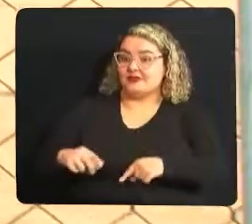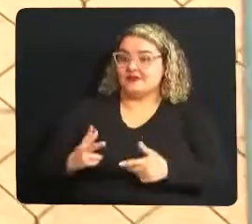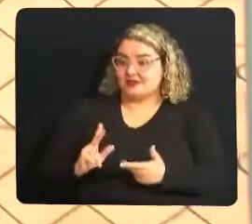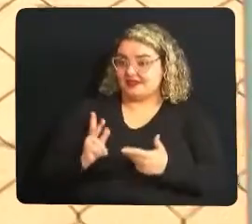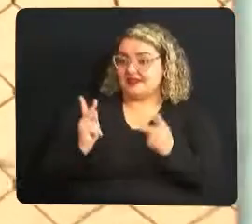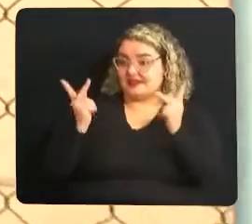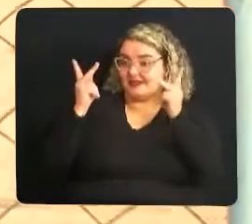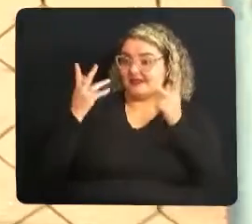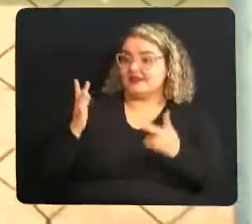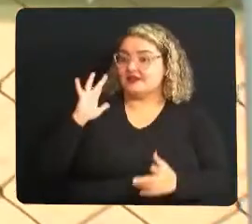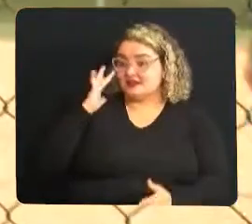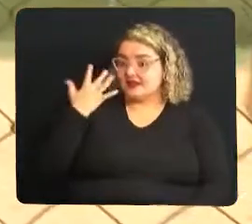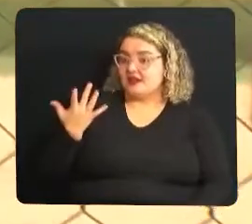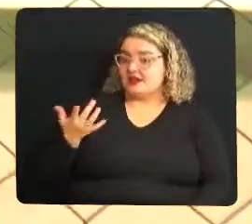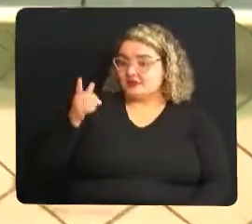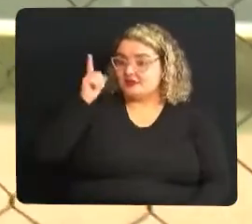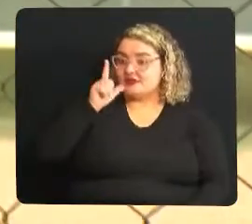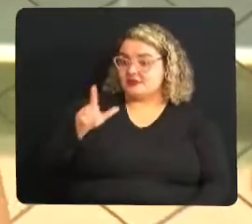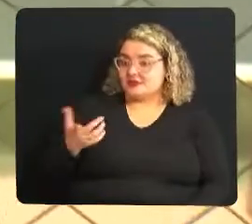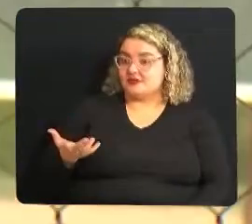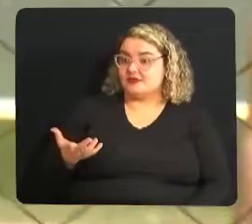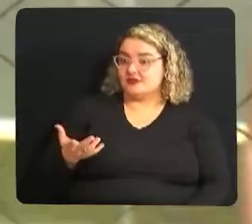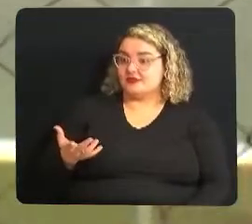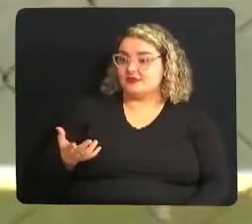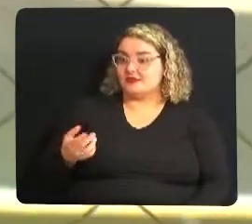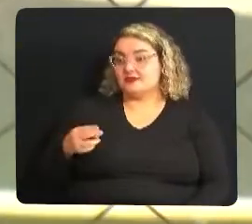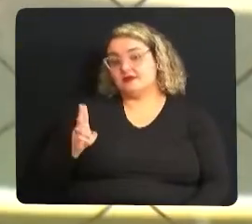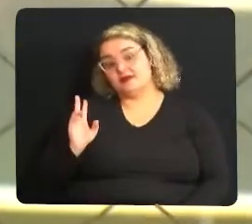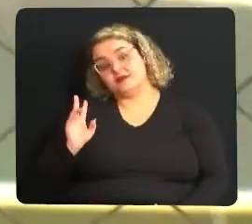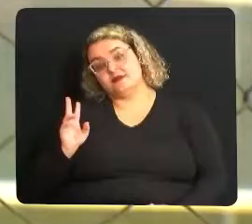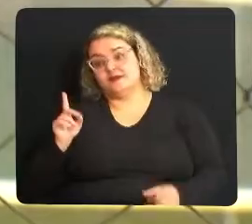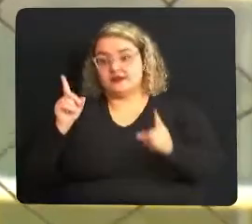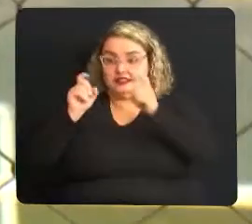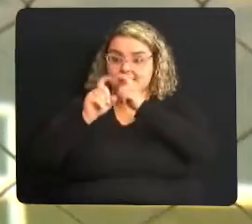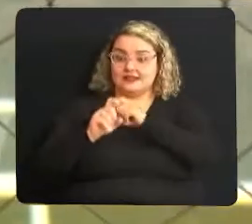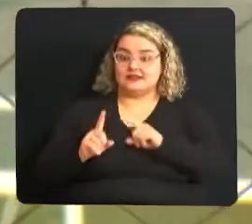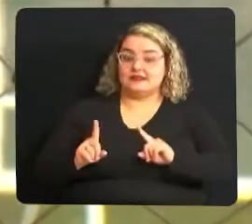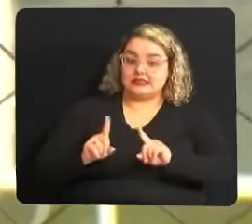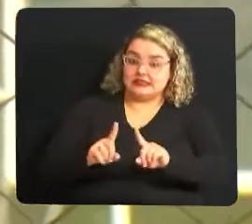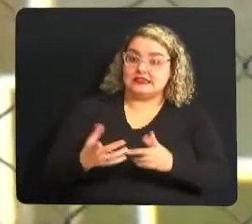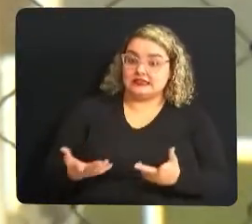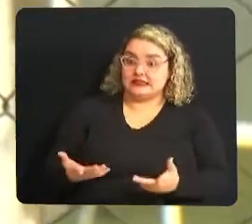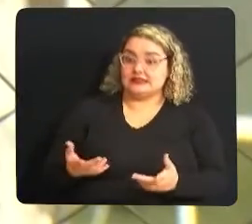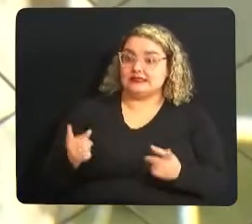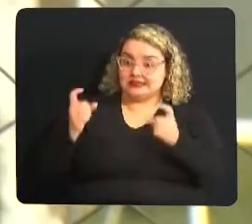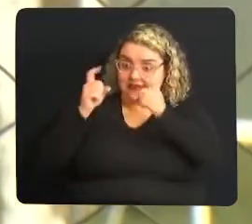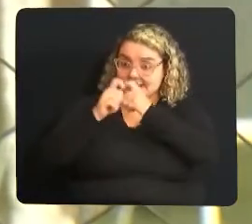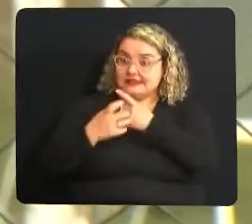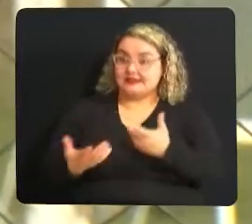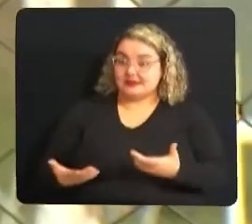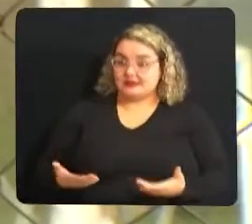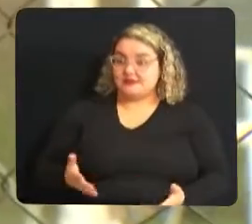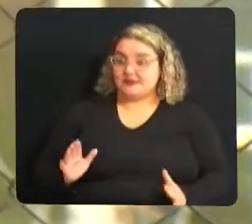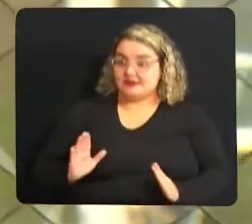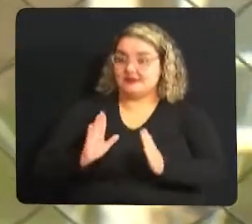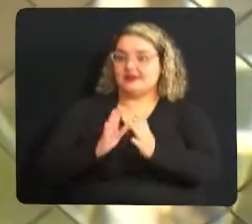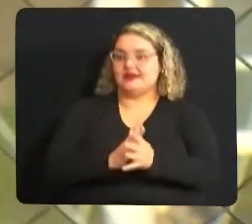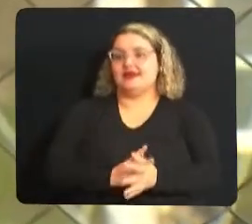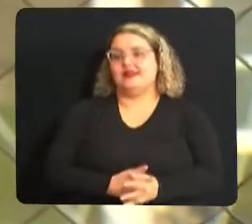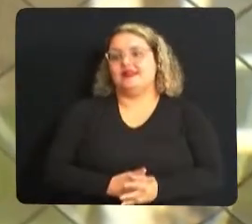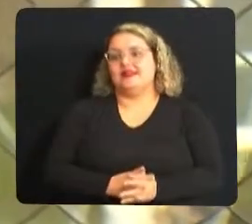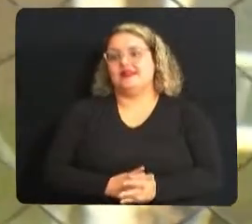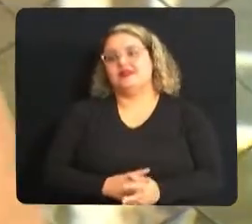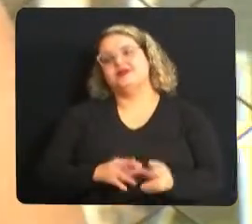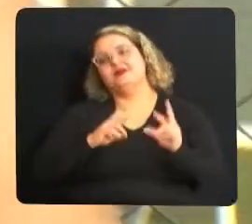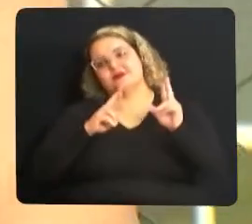para ser campeão se acha que dá para buscar esse título aí ou vou ter duplas realmente bem complicado aí para vocês enfrentar